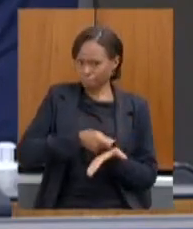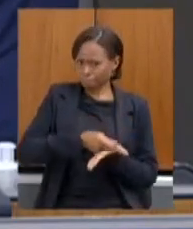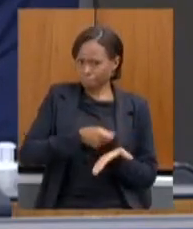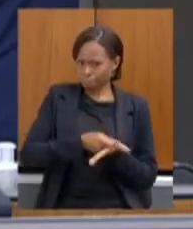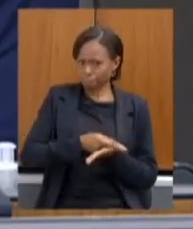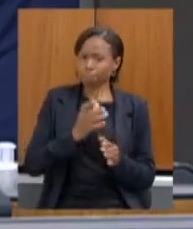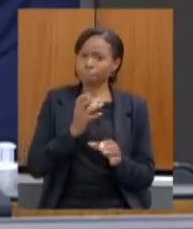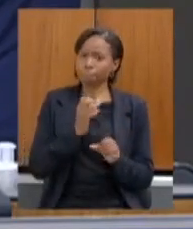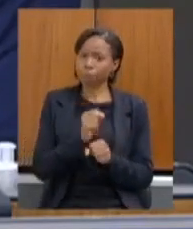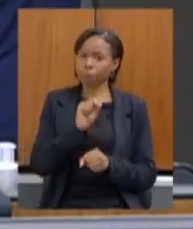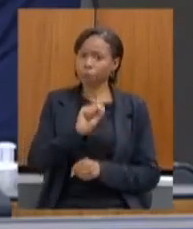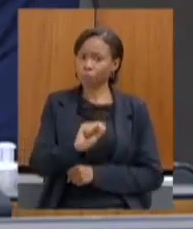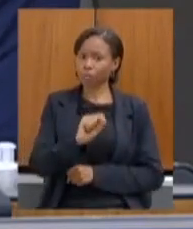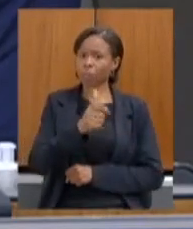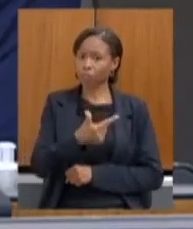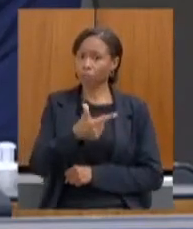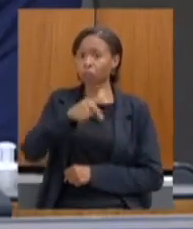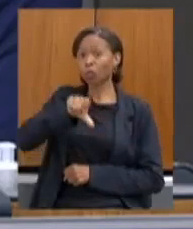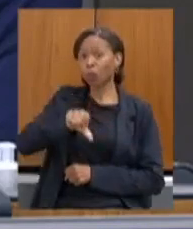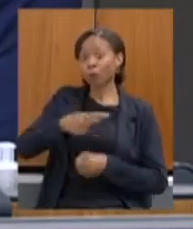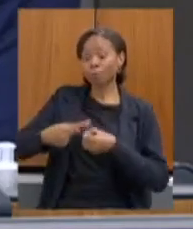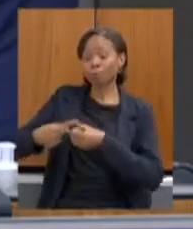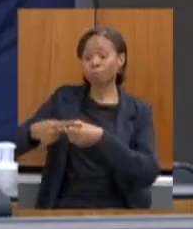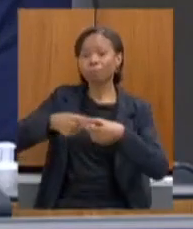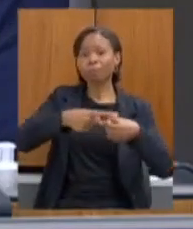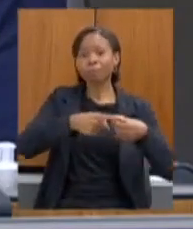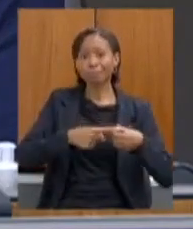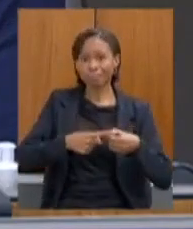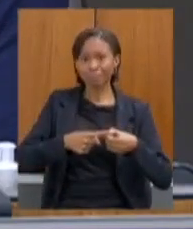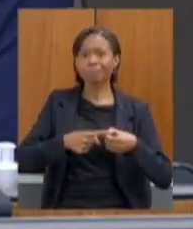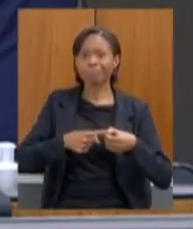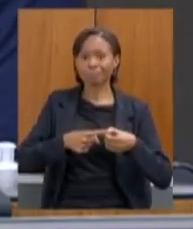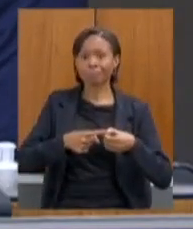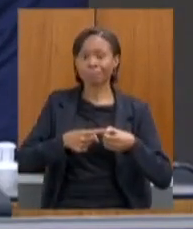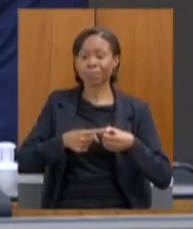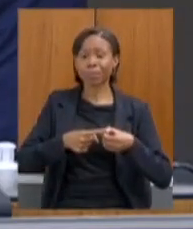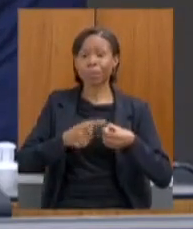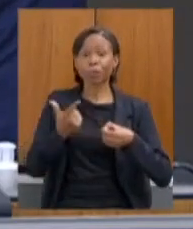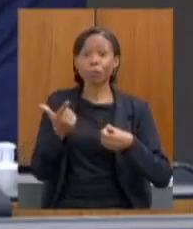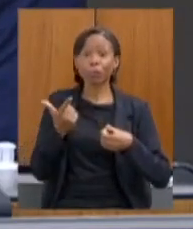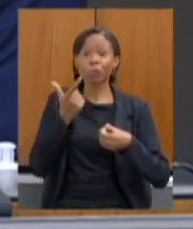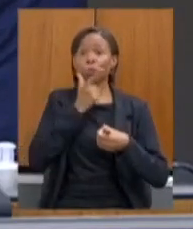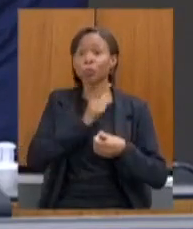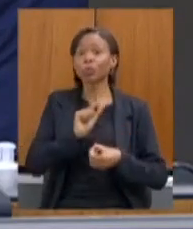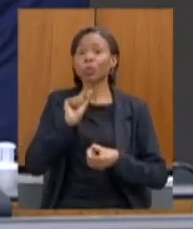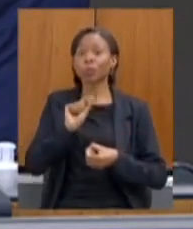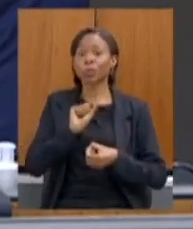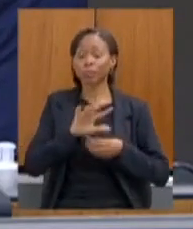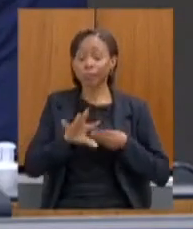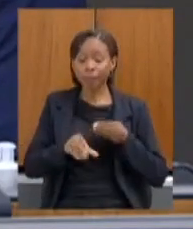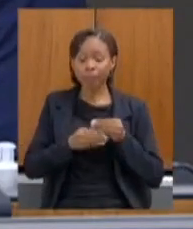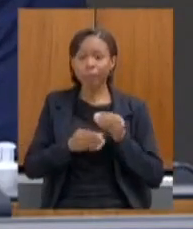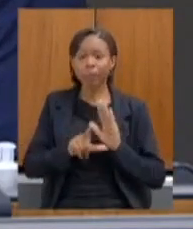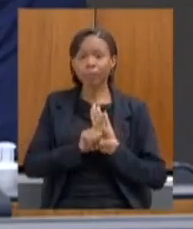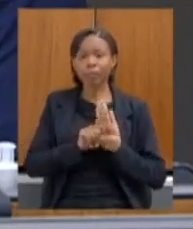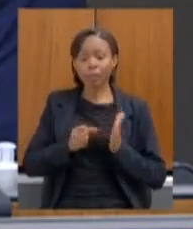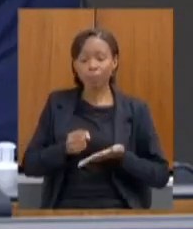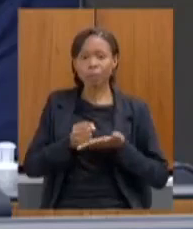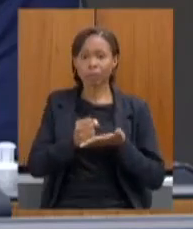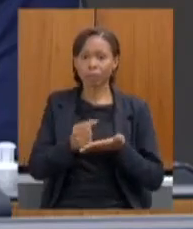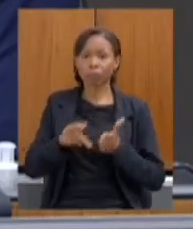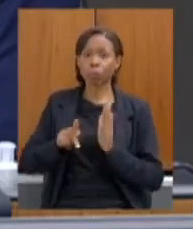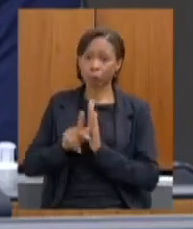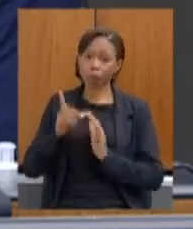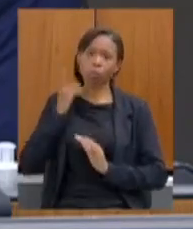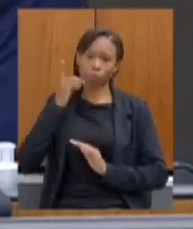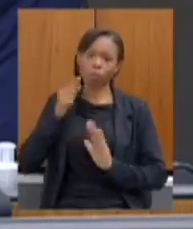829 municípios beneficiados pela indicação de emendas parlamentares, dos nossos deputados estaduais.